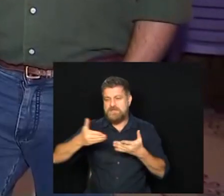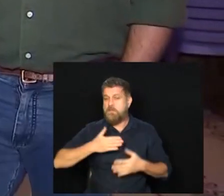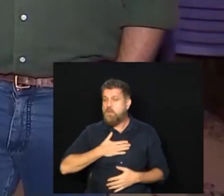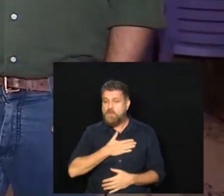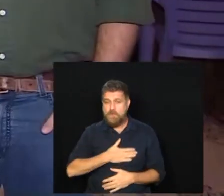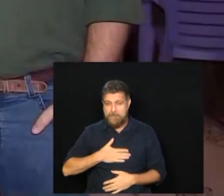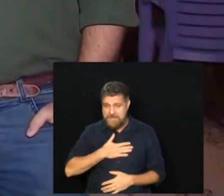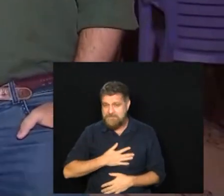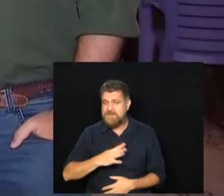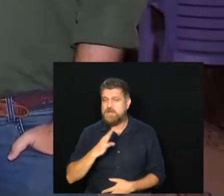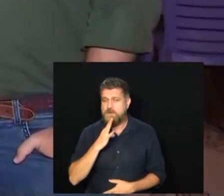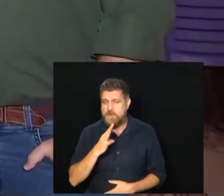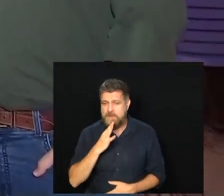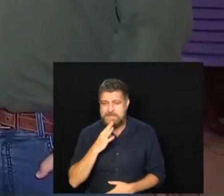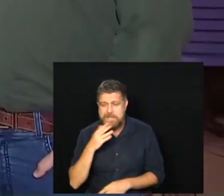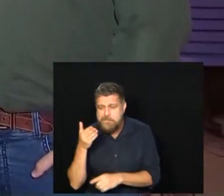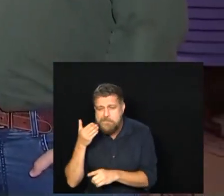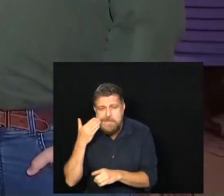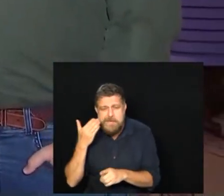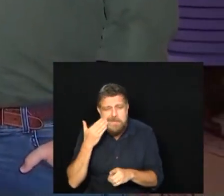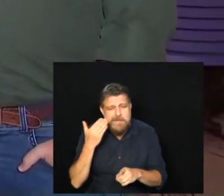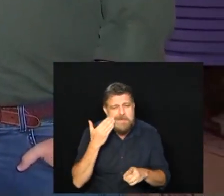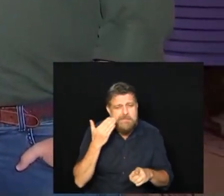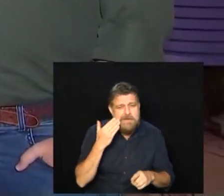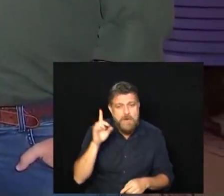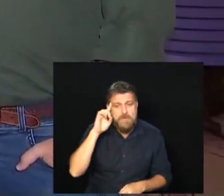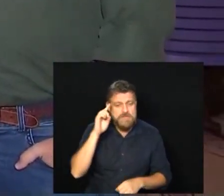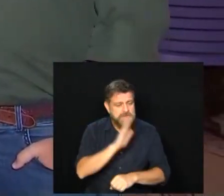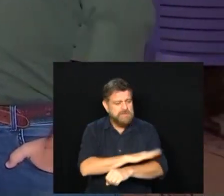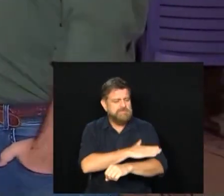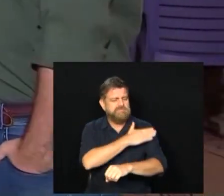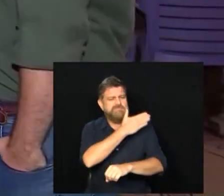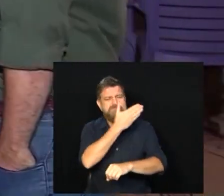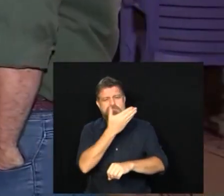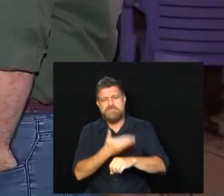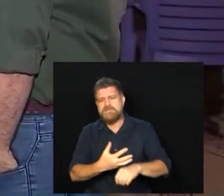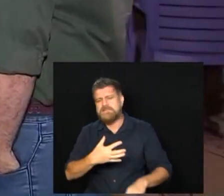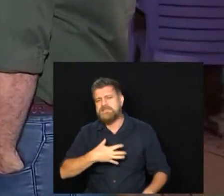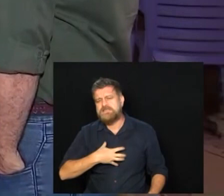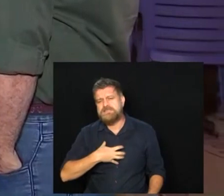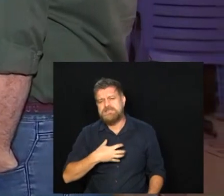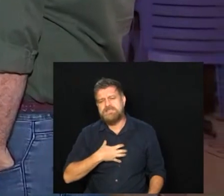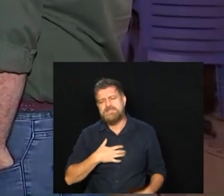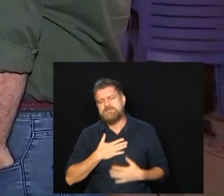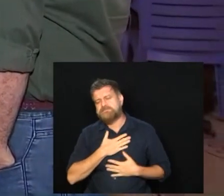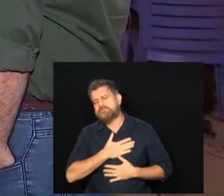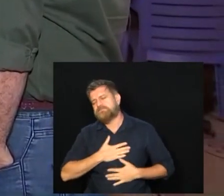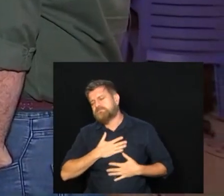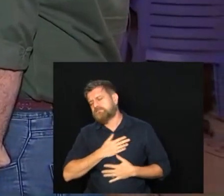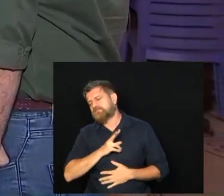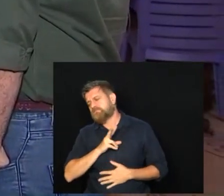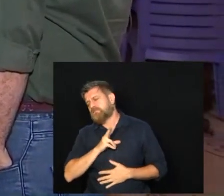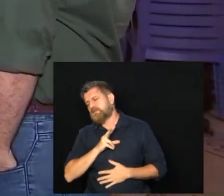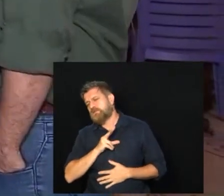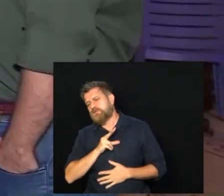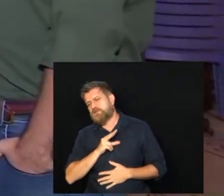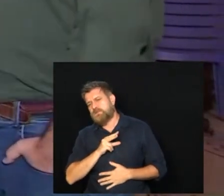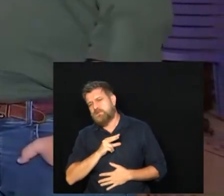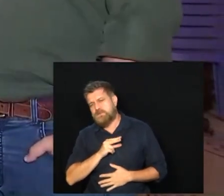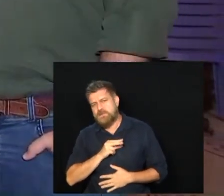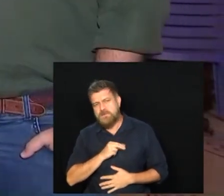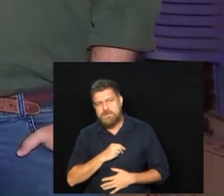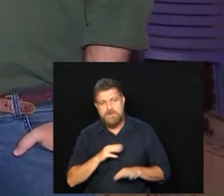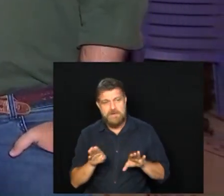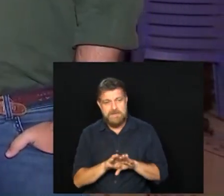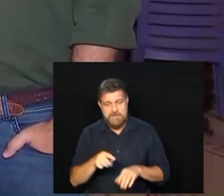a conhecer. Tem muita gente que vem aqui para passar o dia, porque sente que é um lugar muito agradável. Existe também